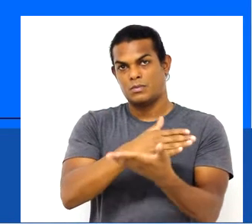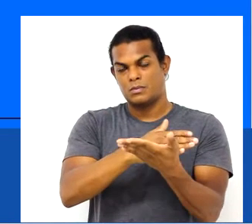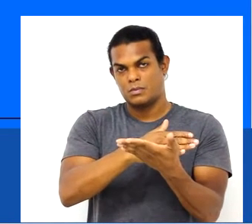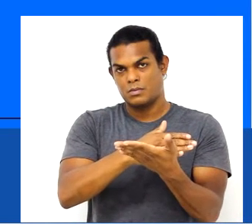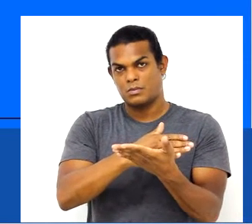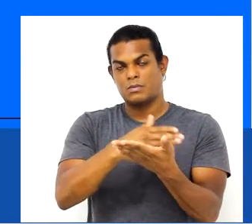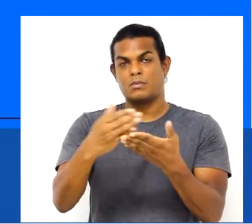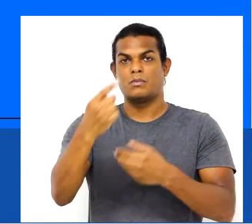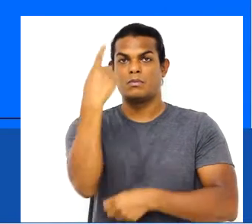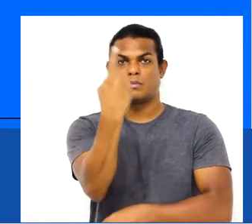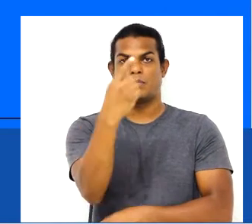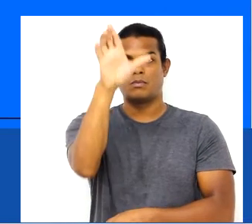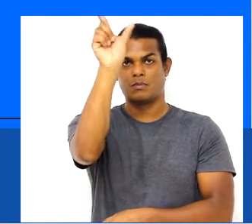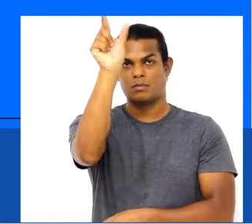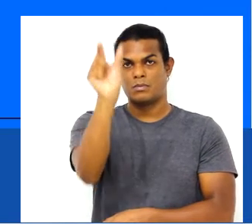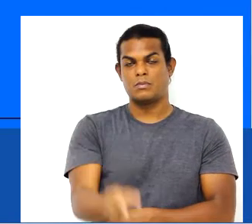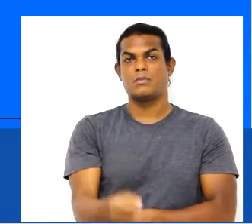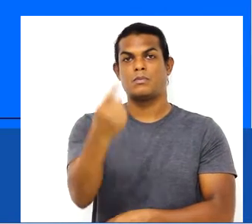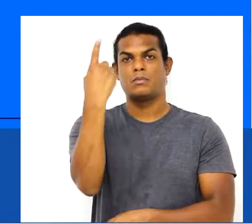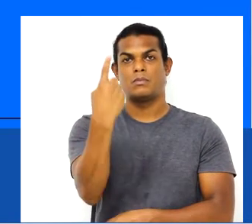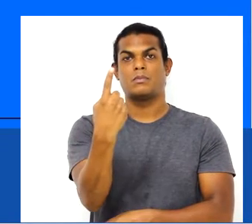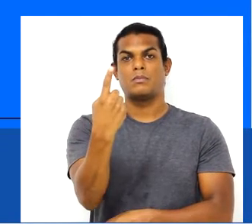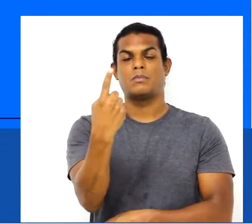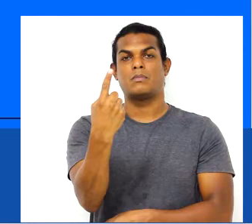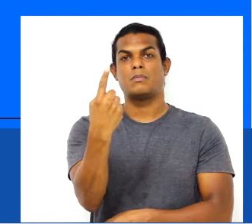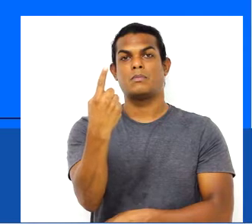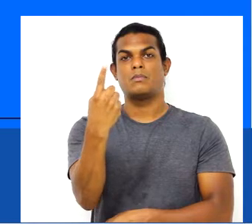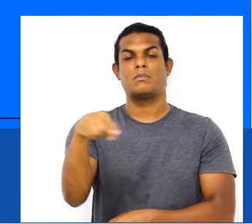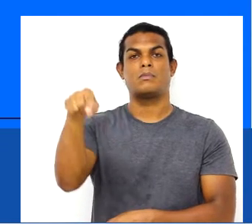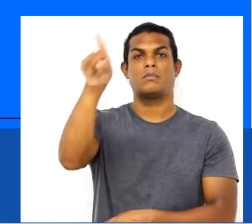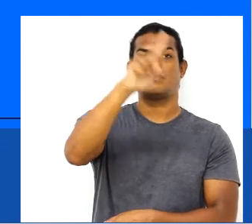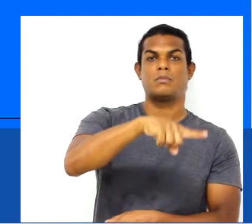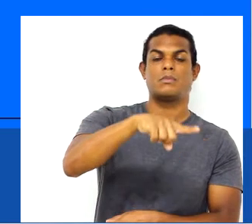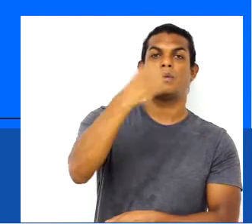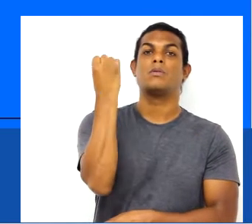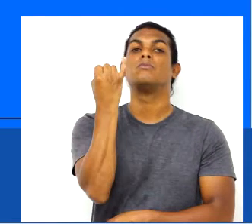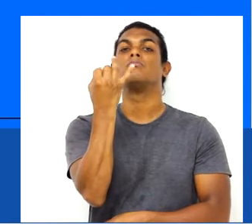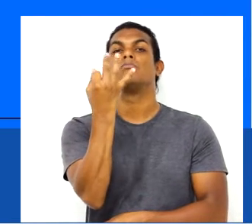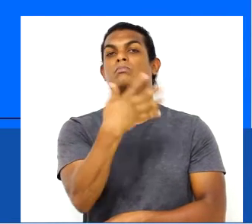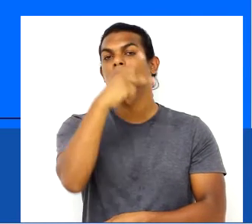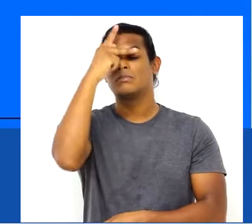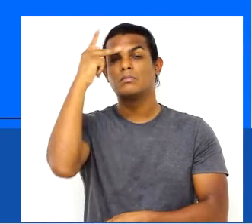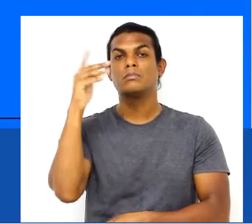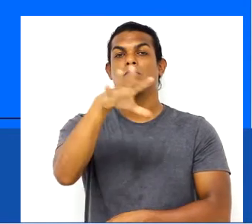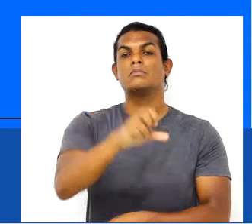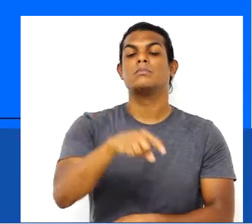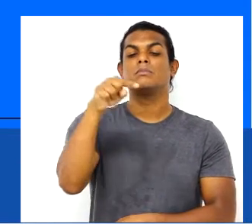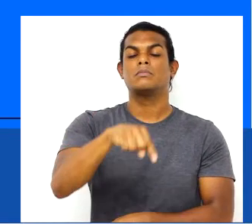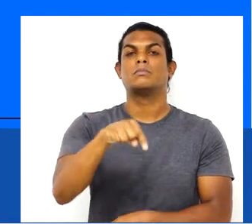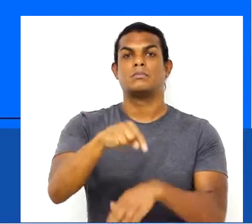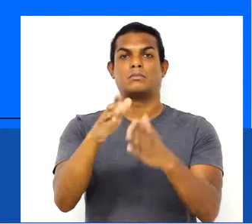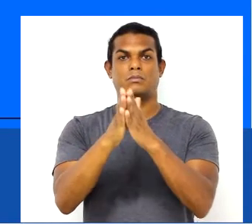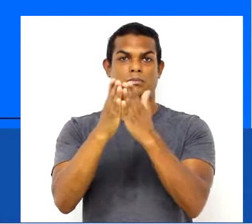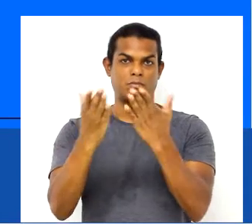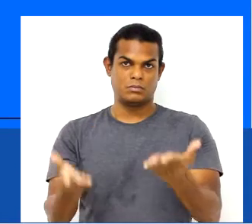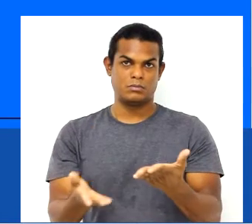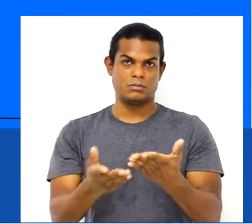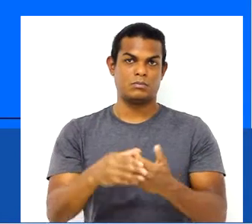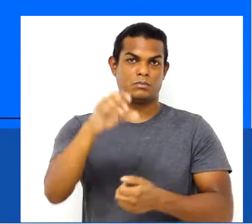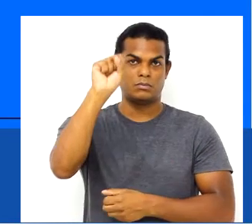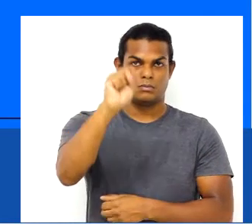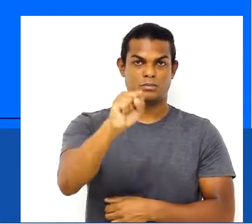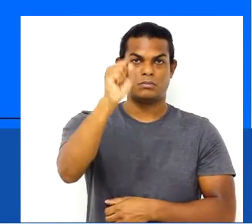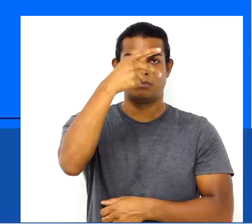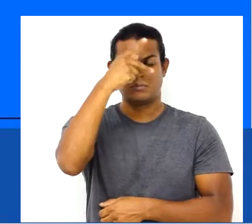1. E só é dizer a quantidade de pessoas que retiraram o valor, essa quantidade. ou seja, 8